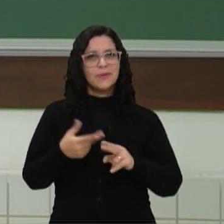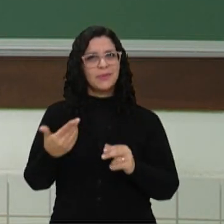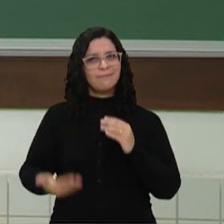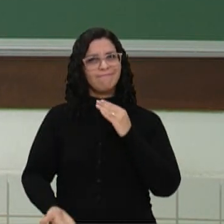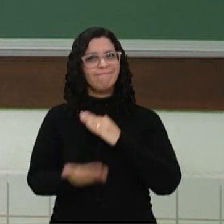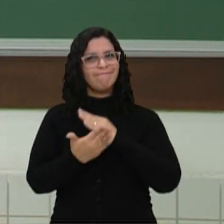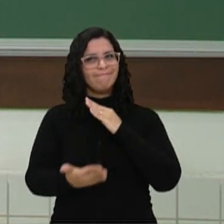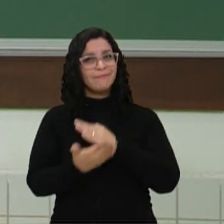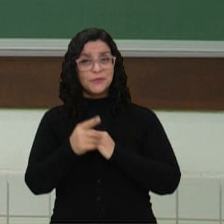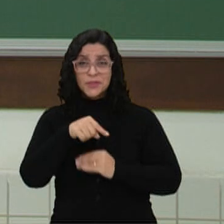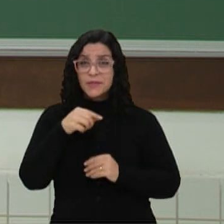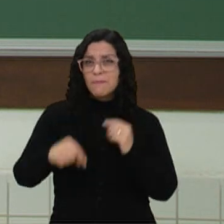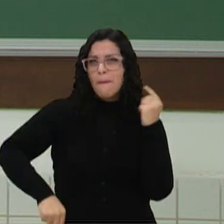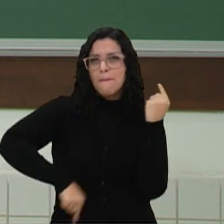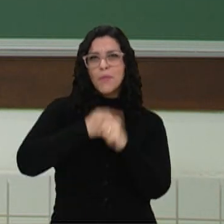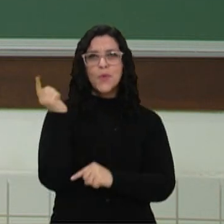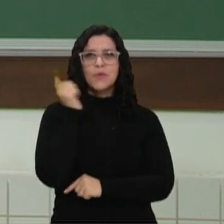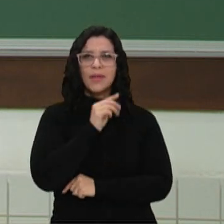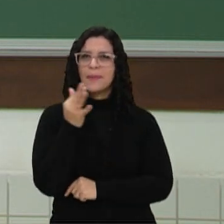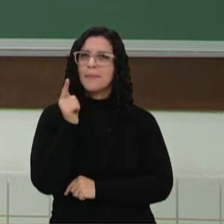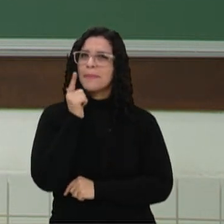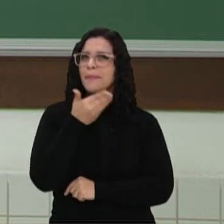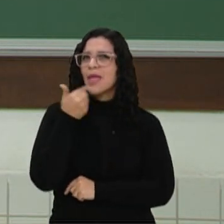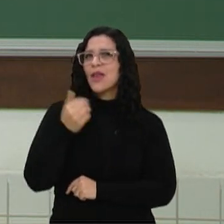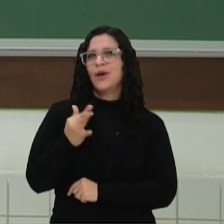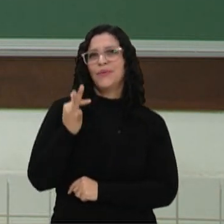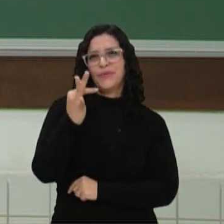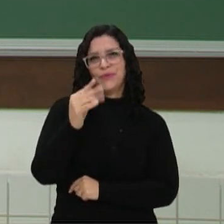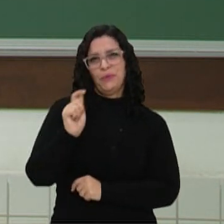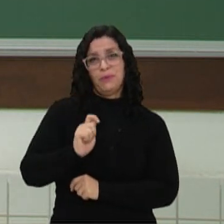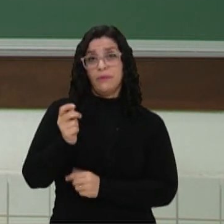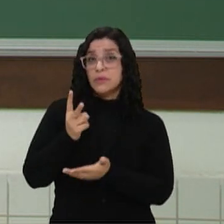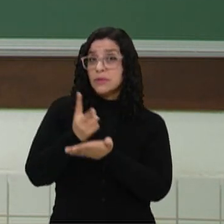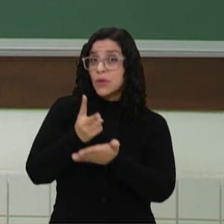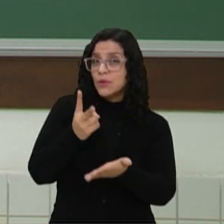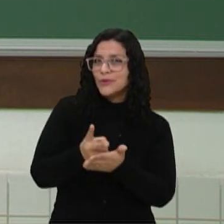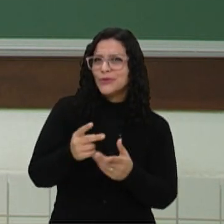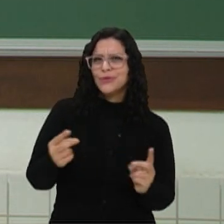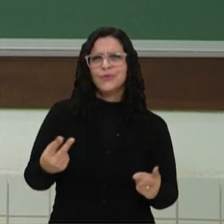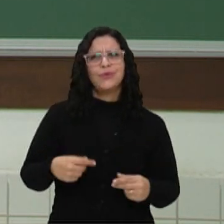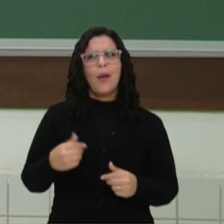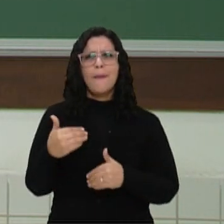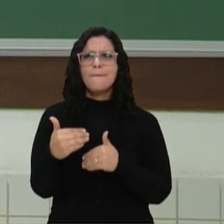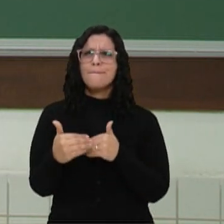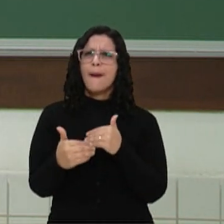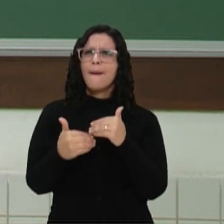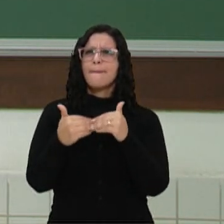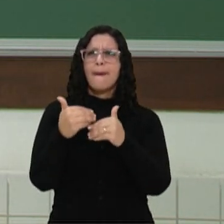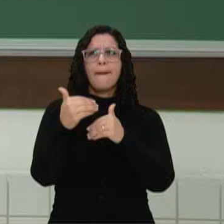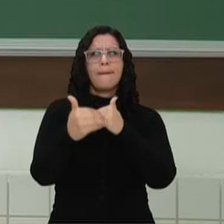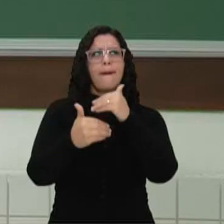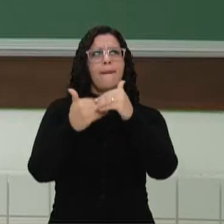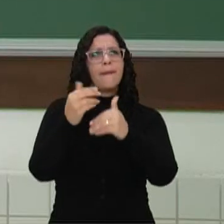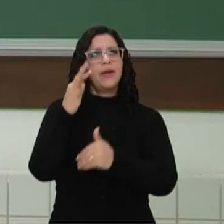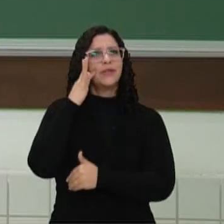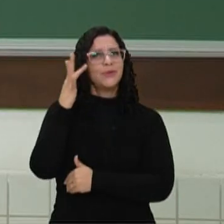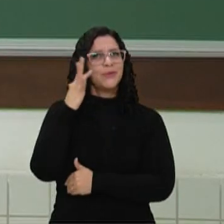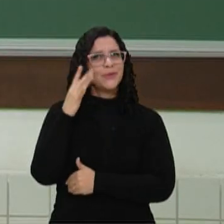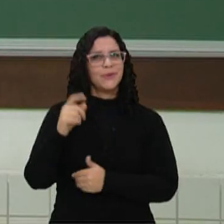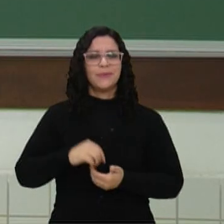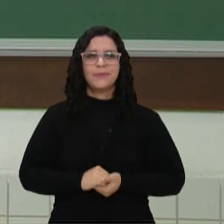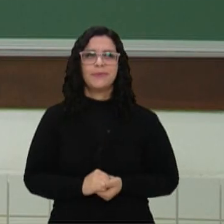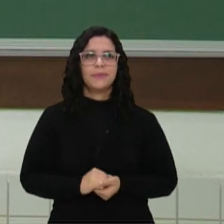para você ser melhor sucedido, bem sucedido, continuar sendo bem sucedido aí nos seus